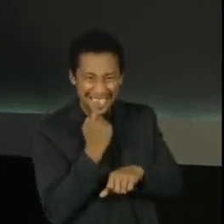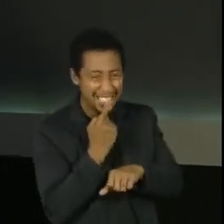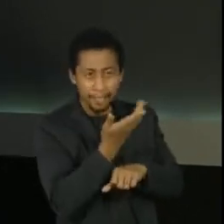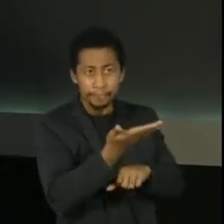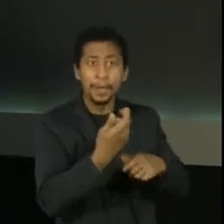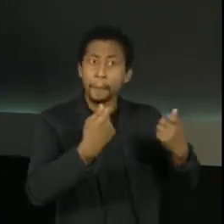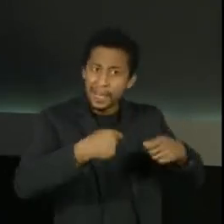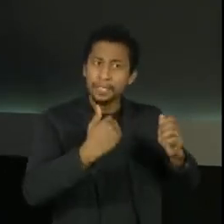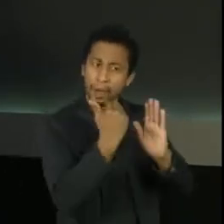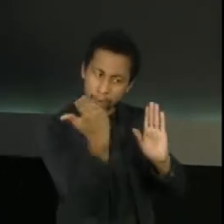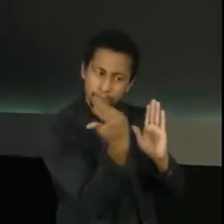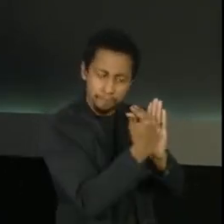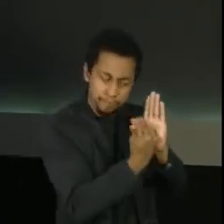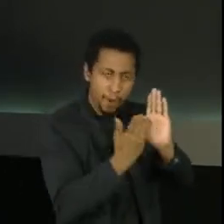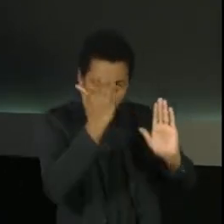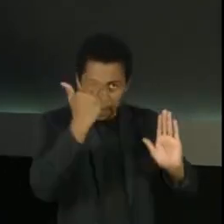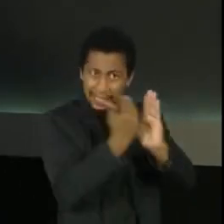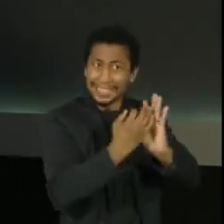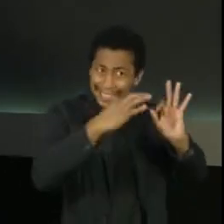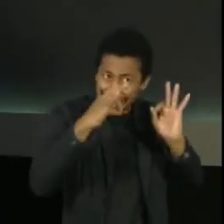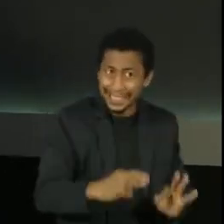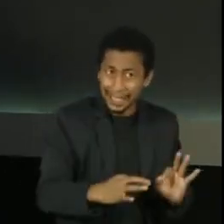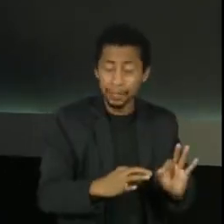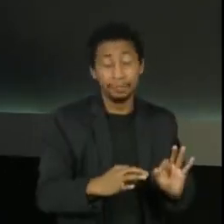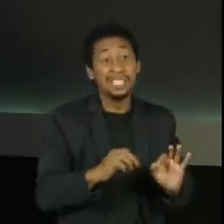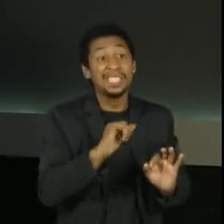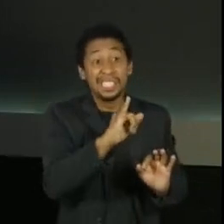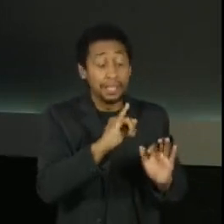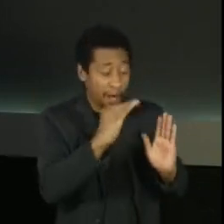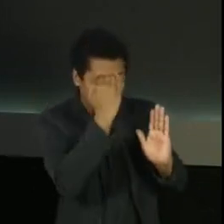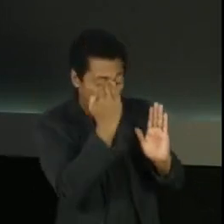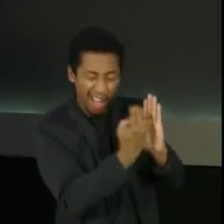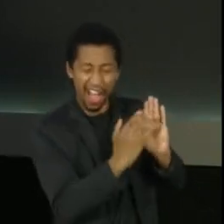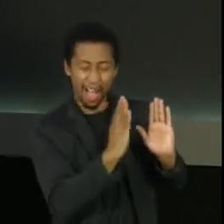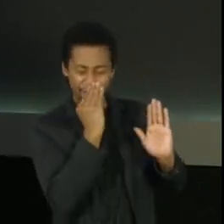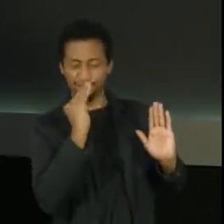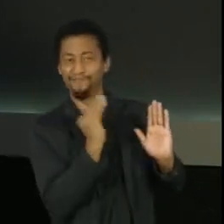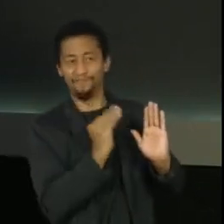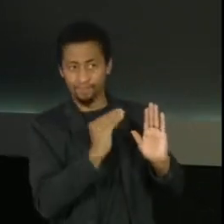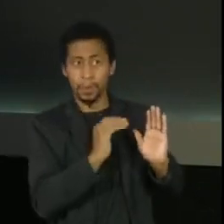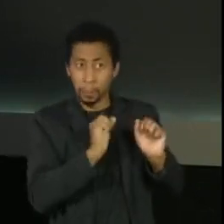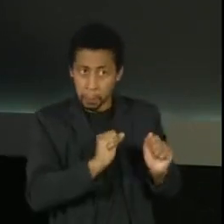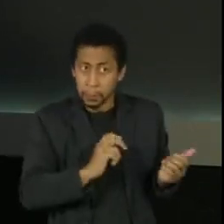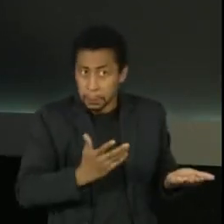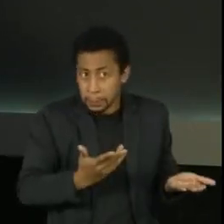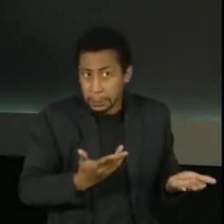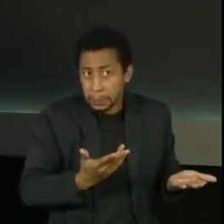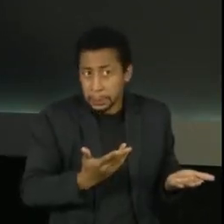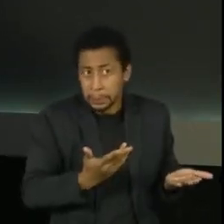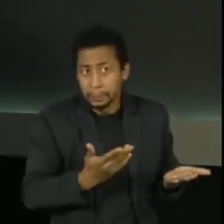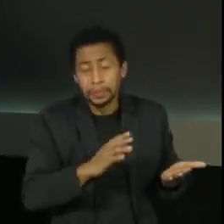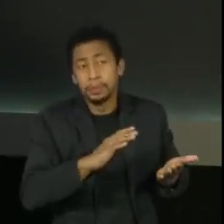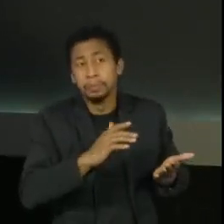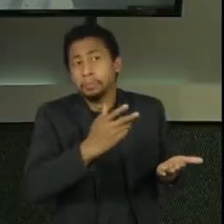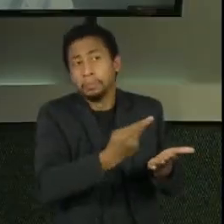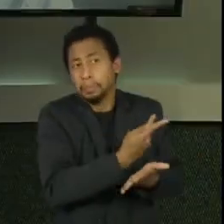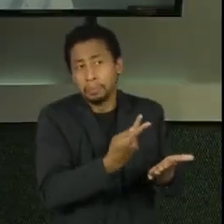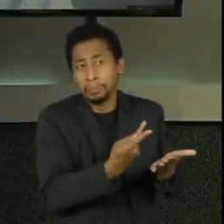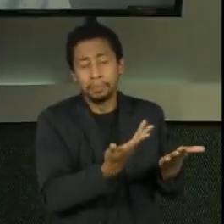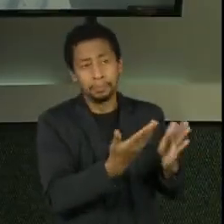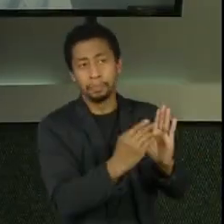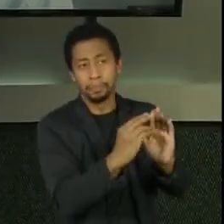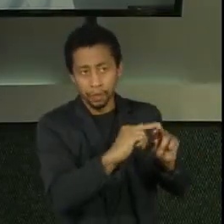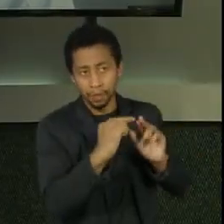aquela recomendação, né? Porque isso também tem uma influência grande nessa resistência das bactérias.